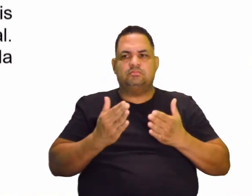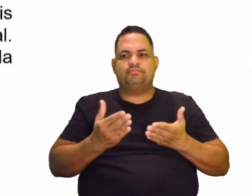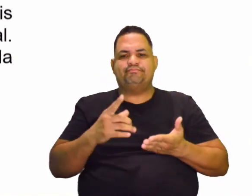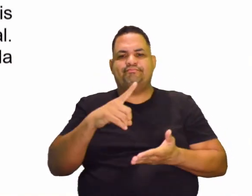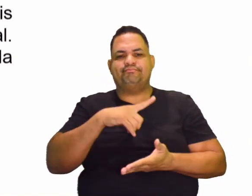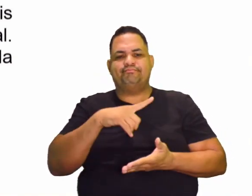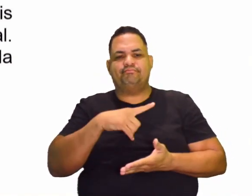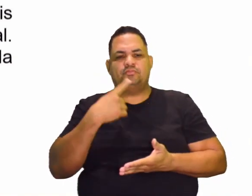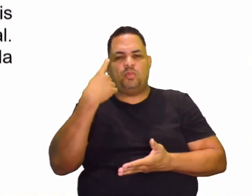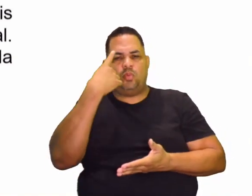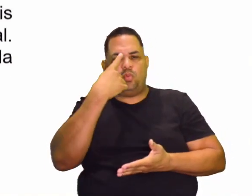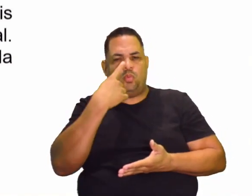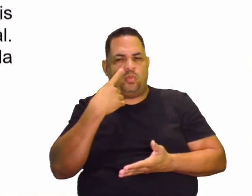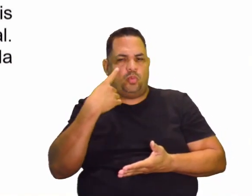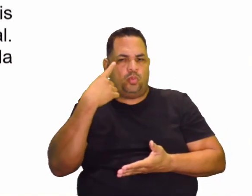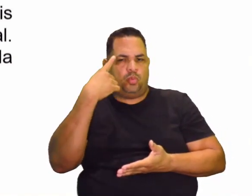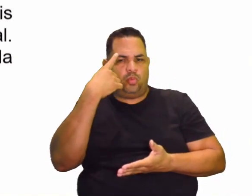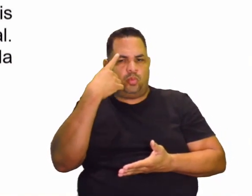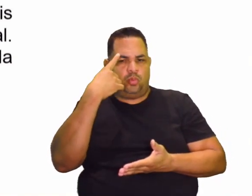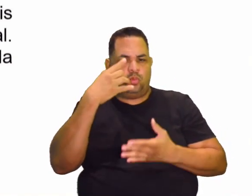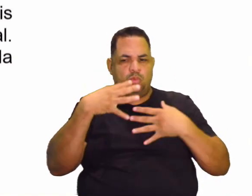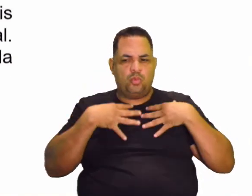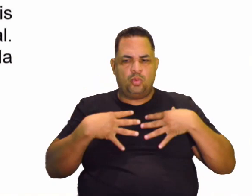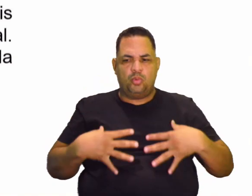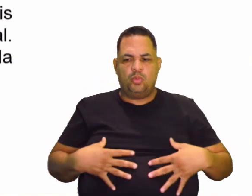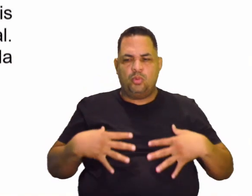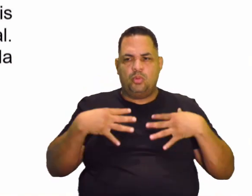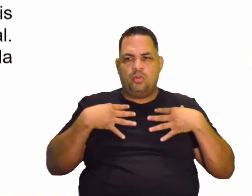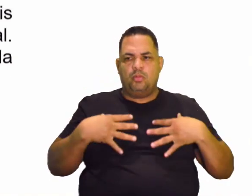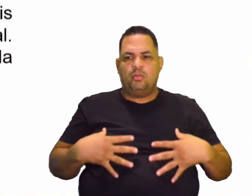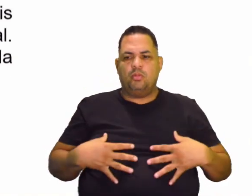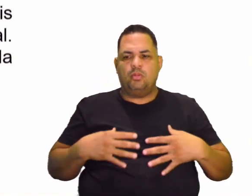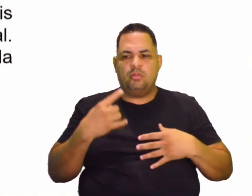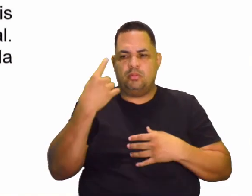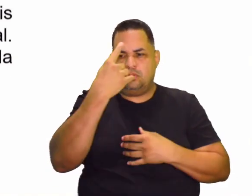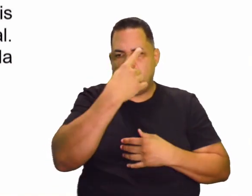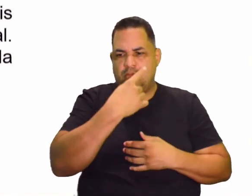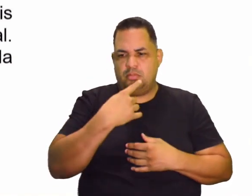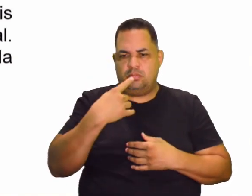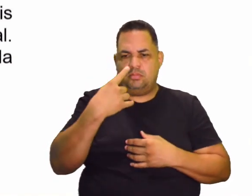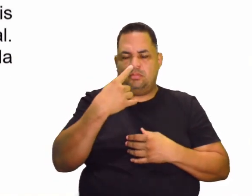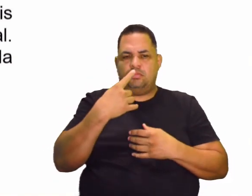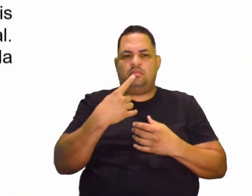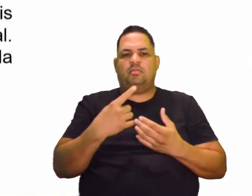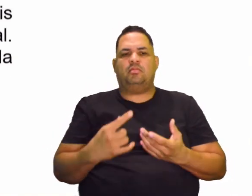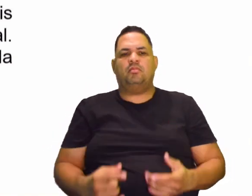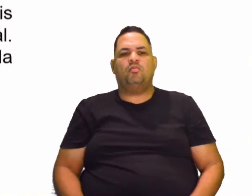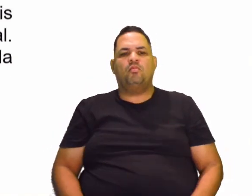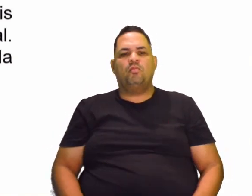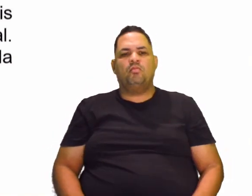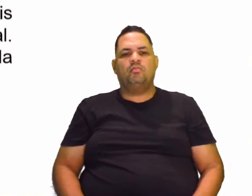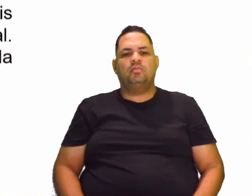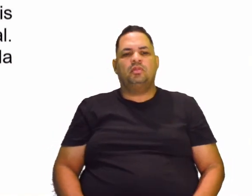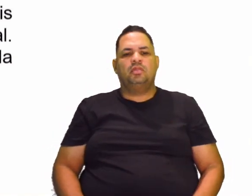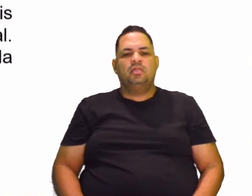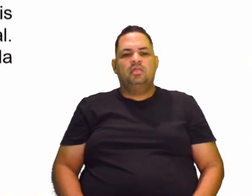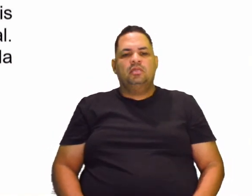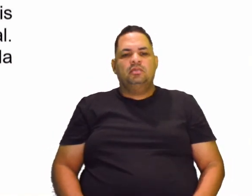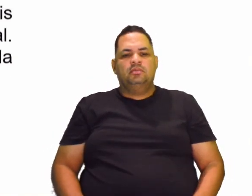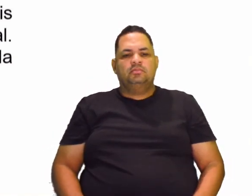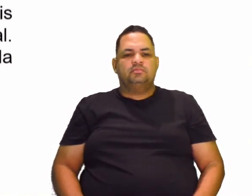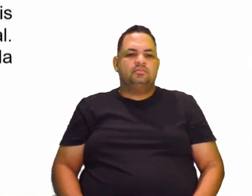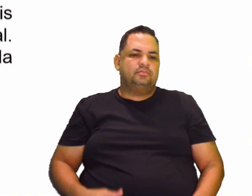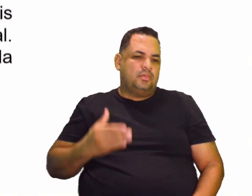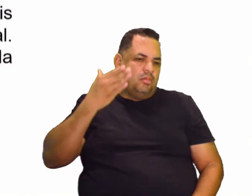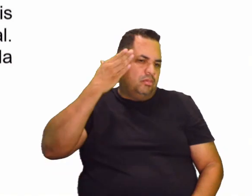dos olhos, do corpo, né, os rostos aparecem muito assim de lado, né?